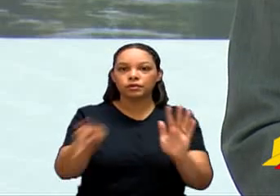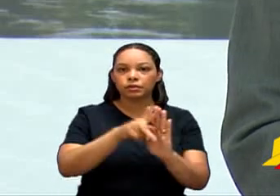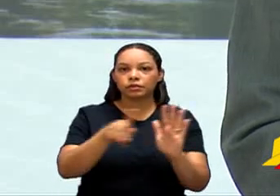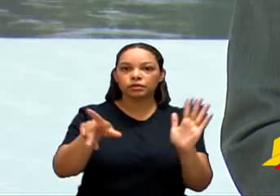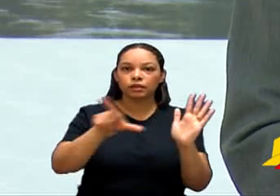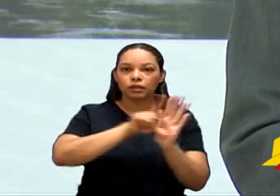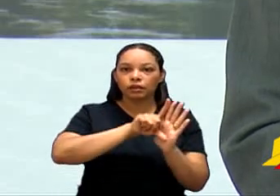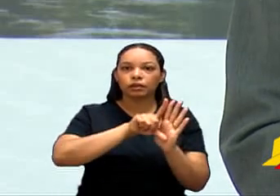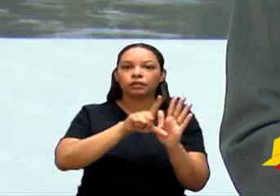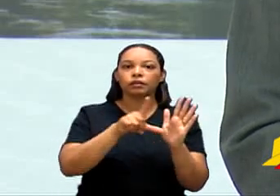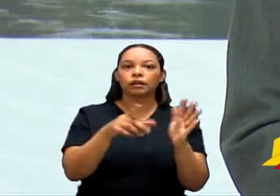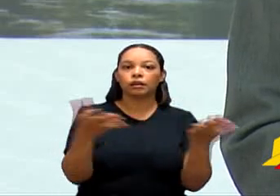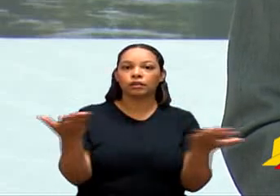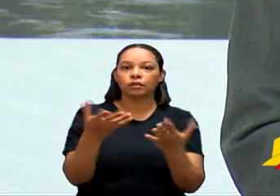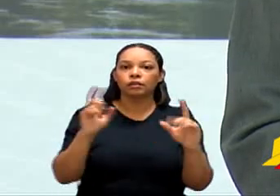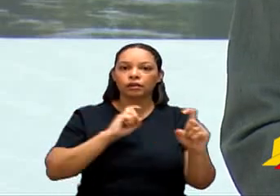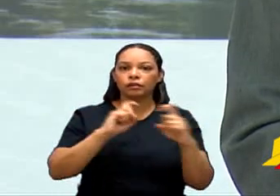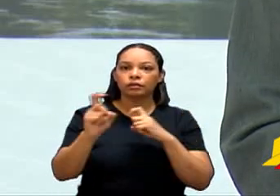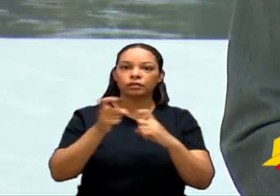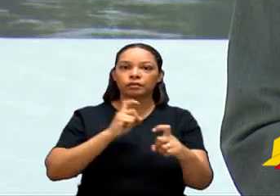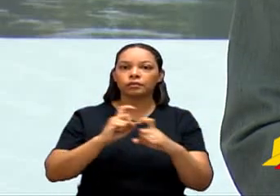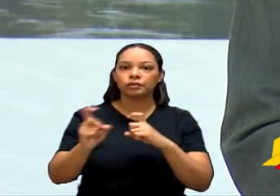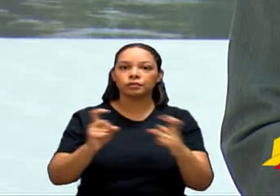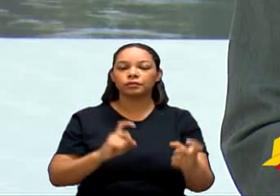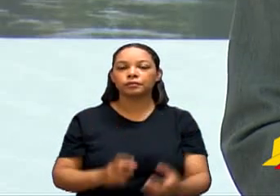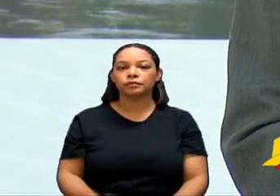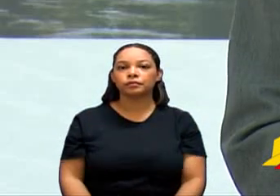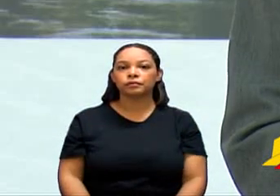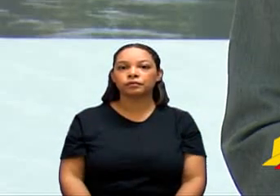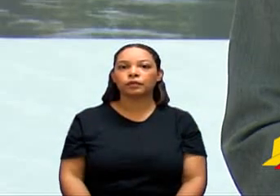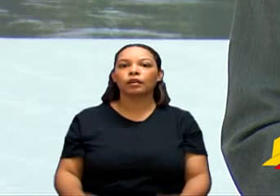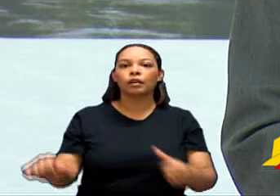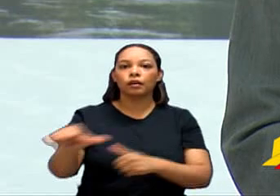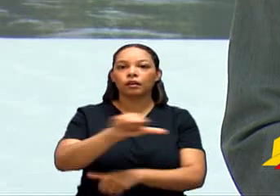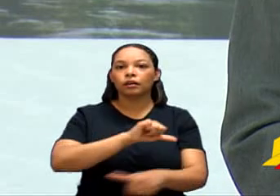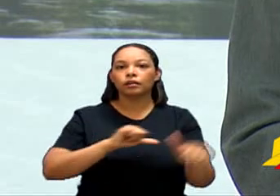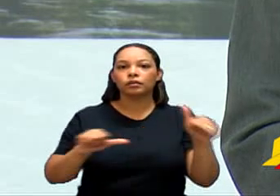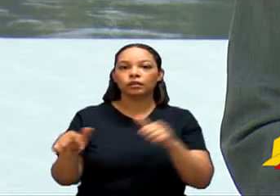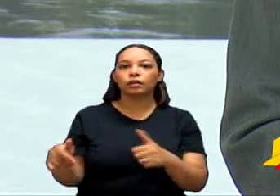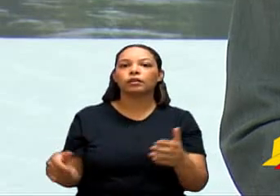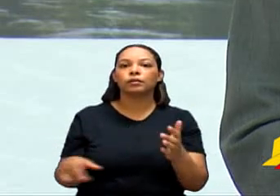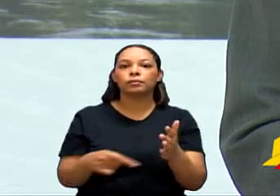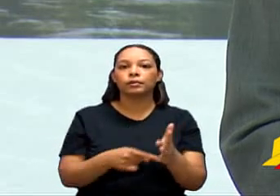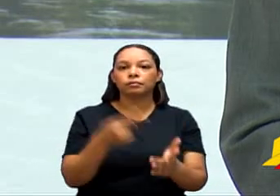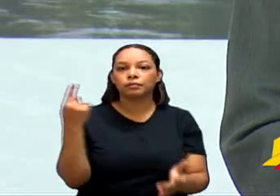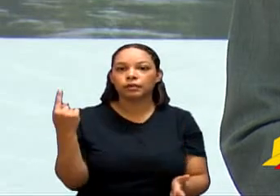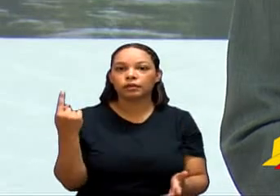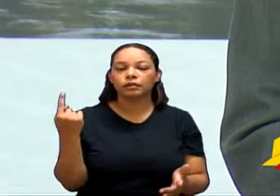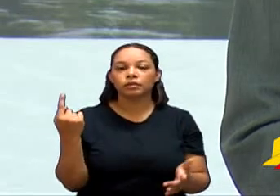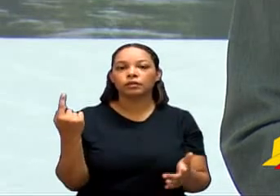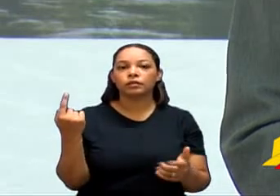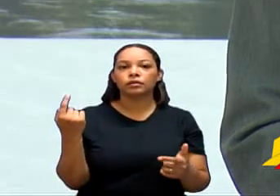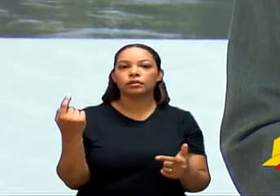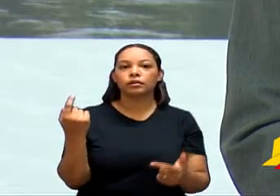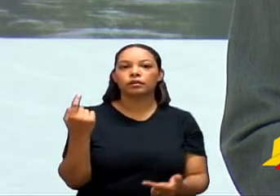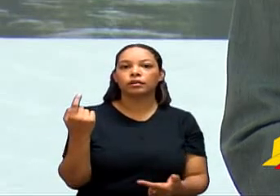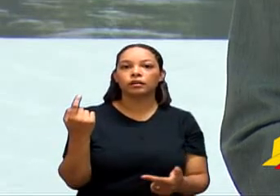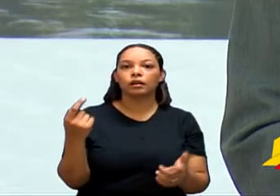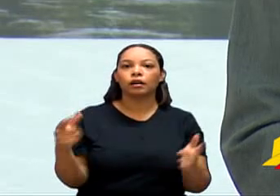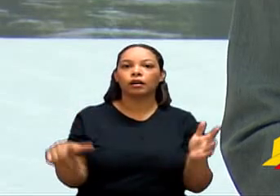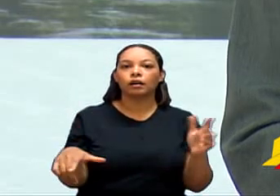presidente, ele altera, no seu artigo 1º, ele altera a Lei